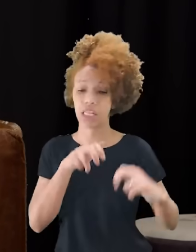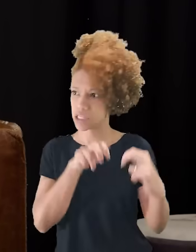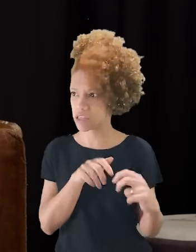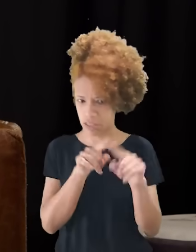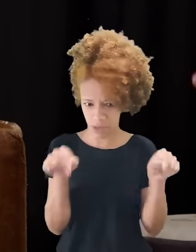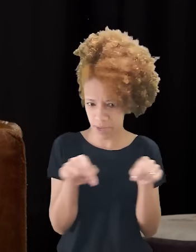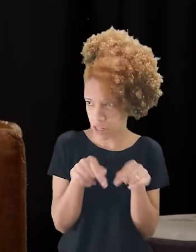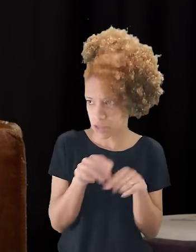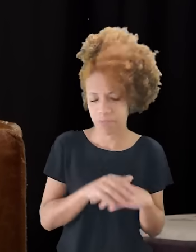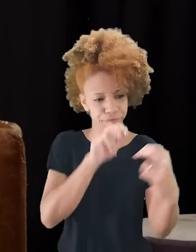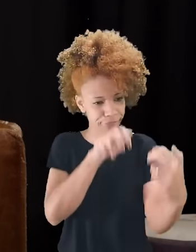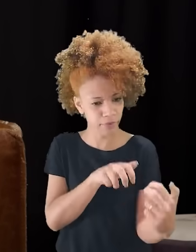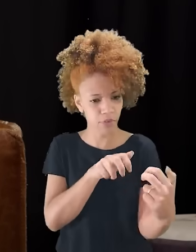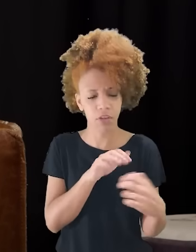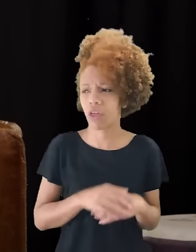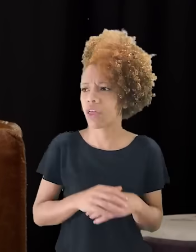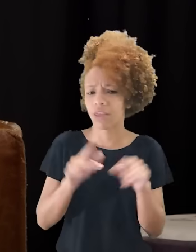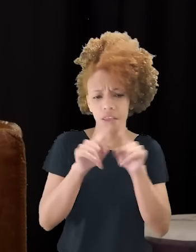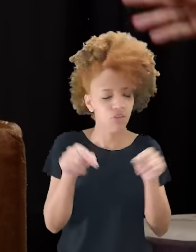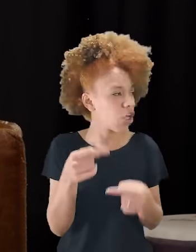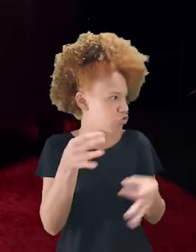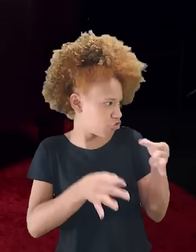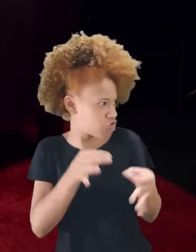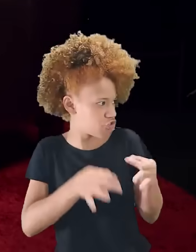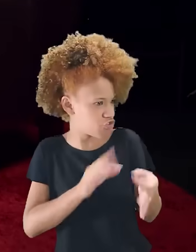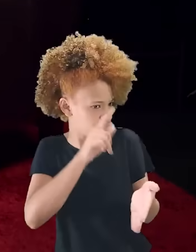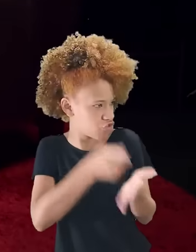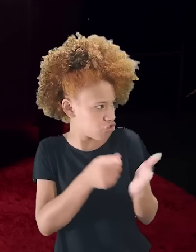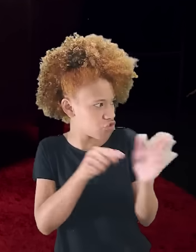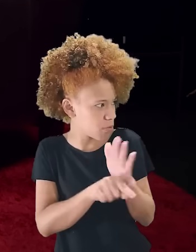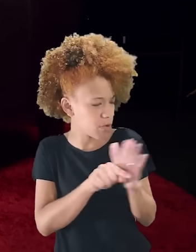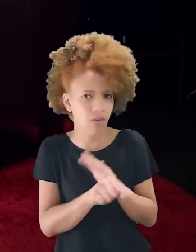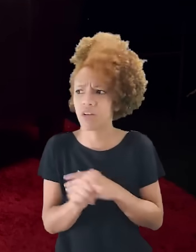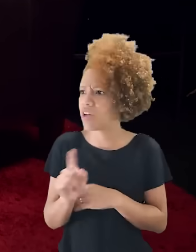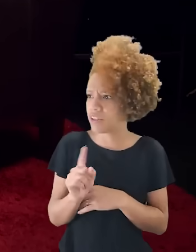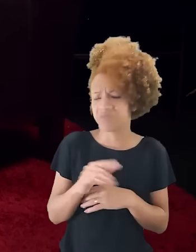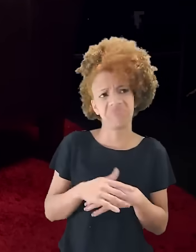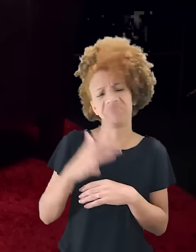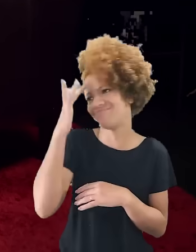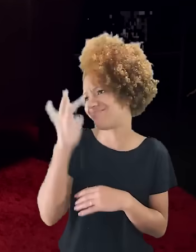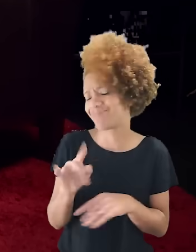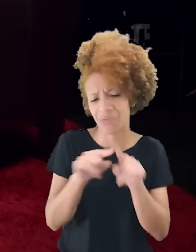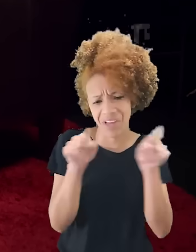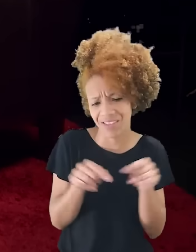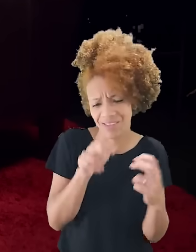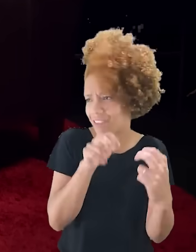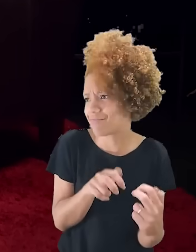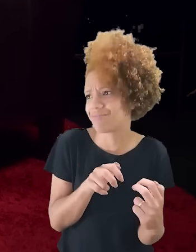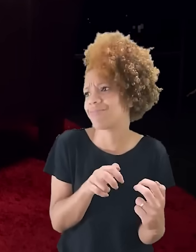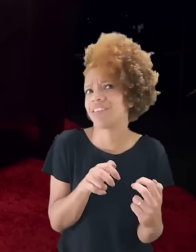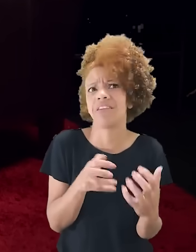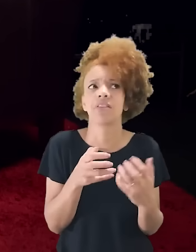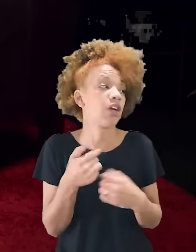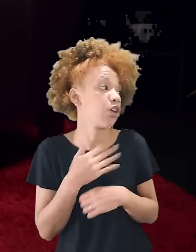aqui sabe aquela salinha a ficou sentada e é uma salinha de interrogatório não interrogatório pior do que de interrogatório é uma salinha onde eles